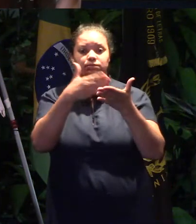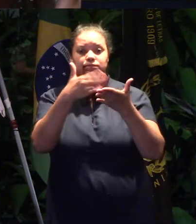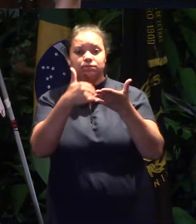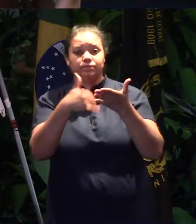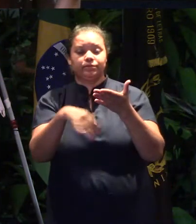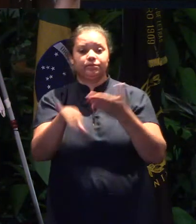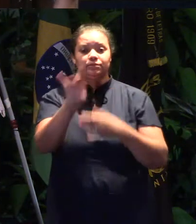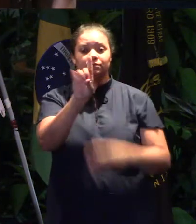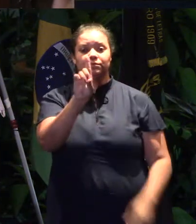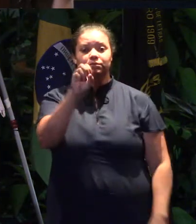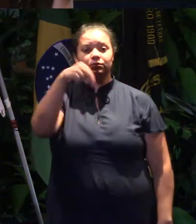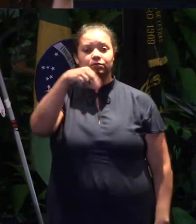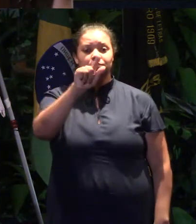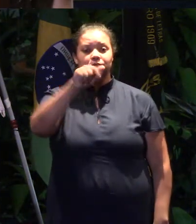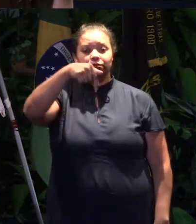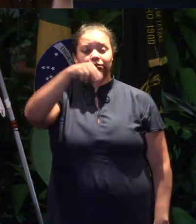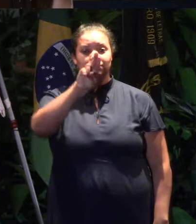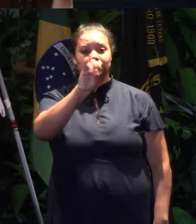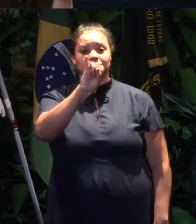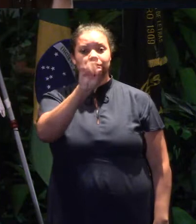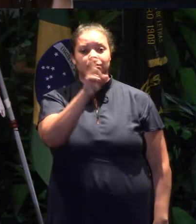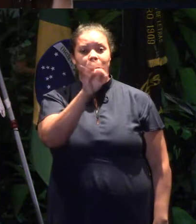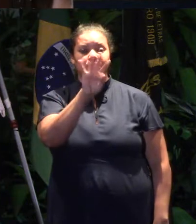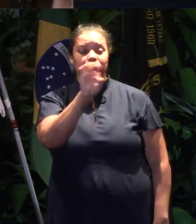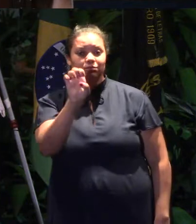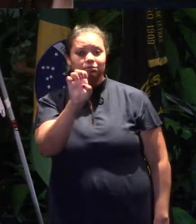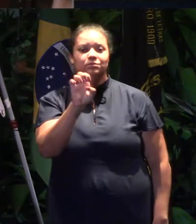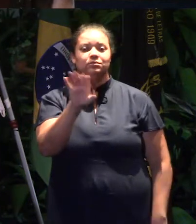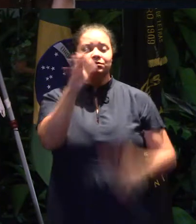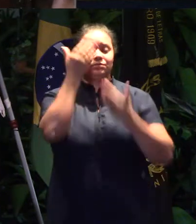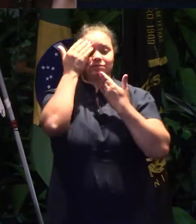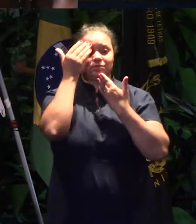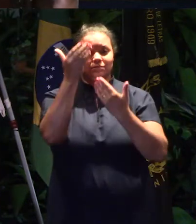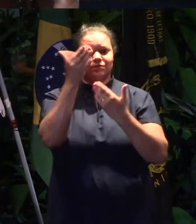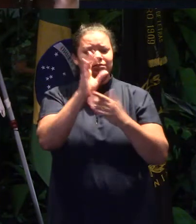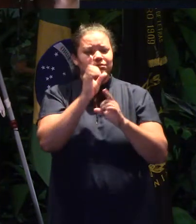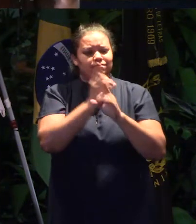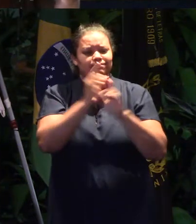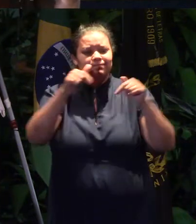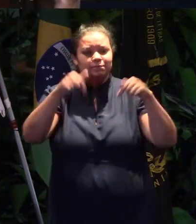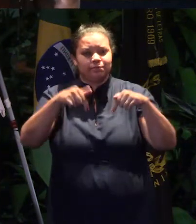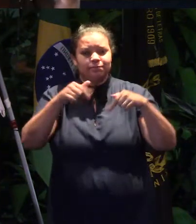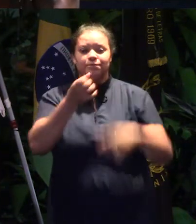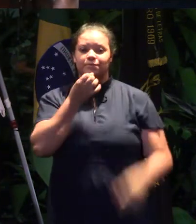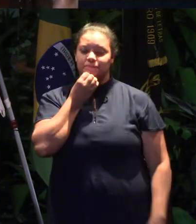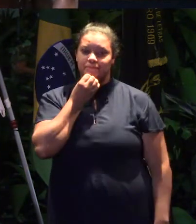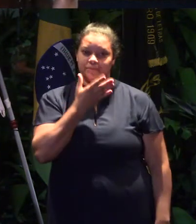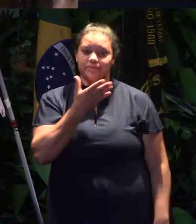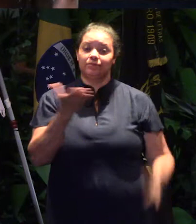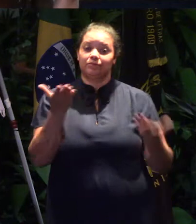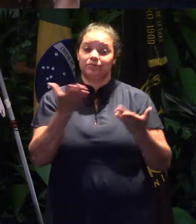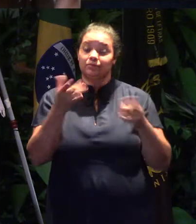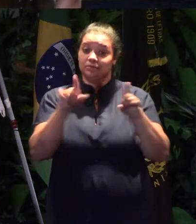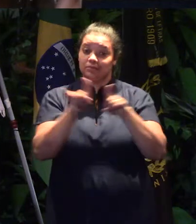E eu tenho muito a agradecer. A gente já aconteceram aqui encontros maravilhosos, e eu tenho certeza que o de hoje também